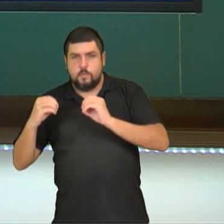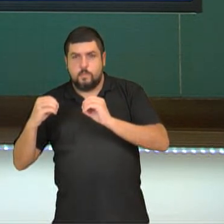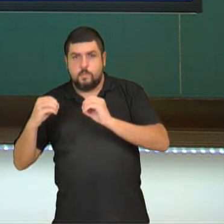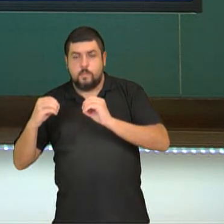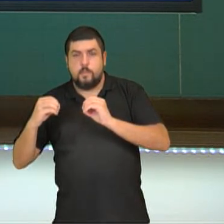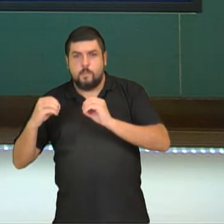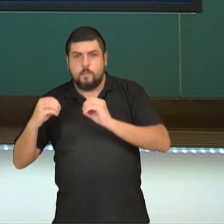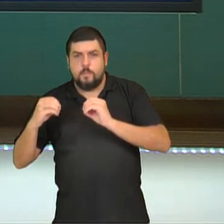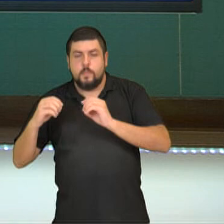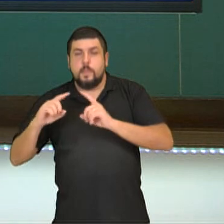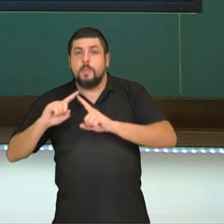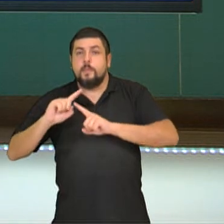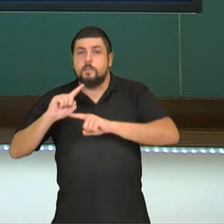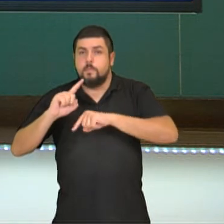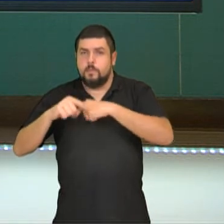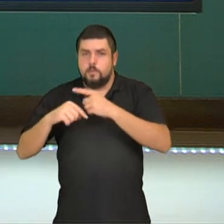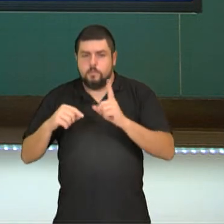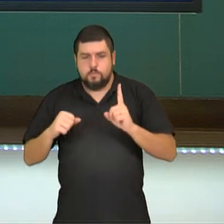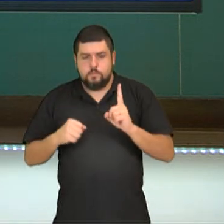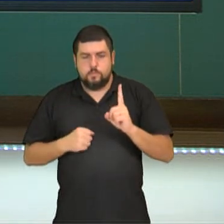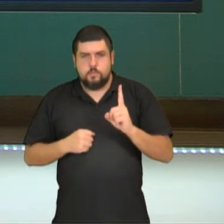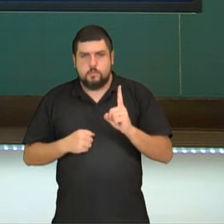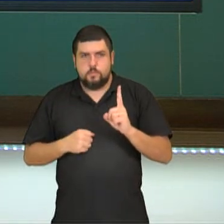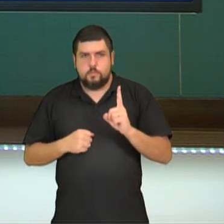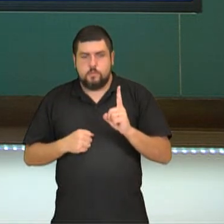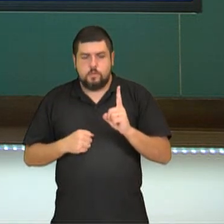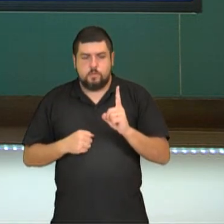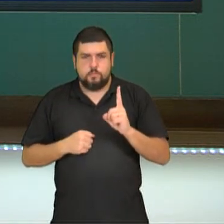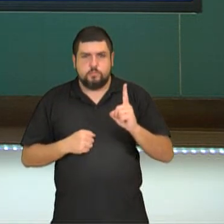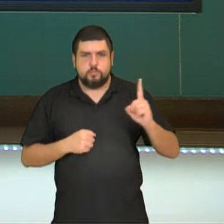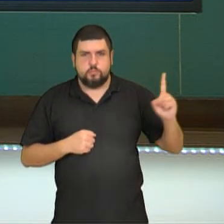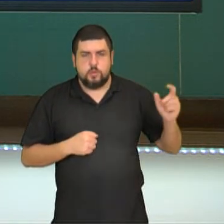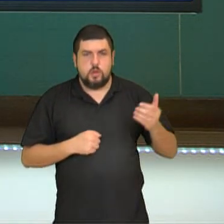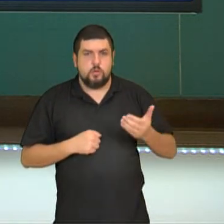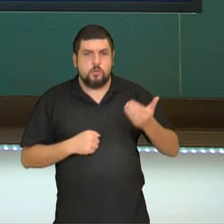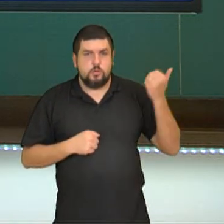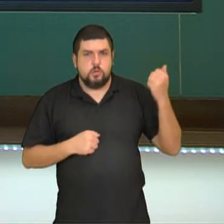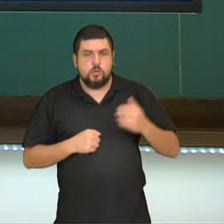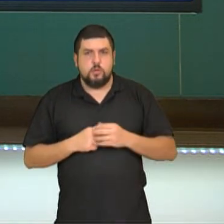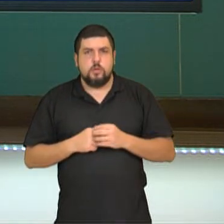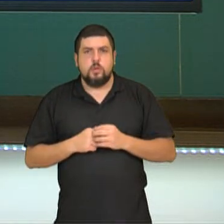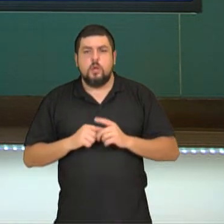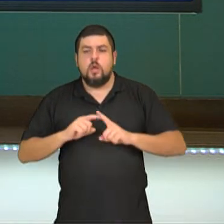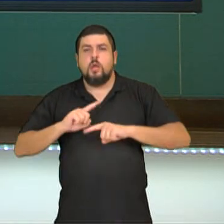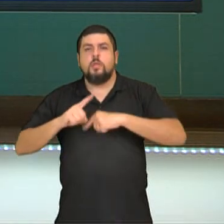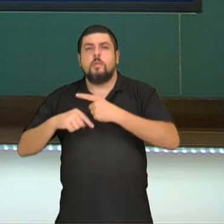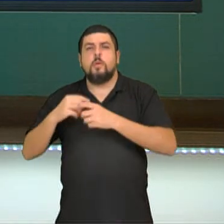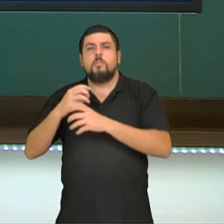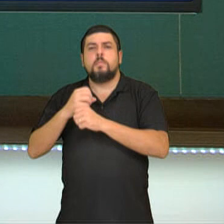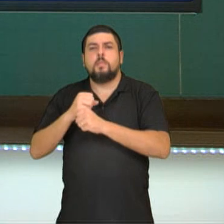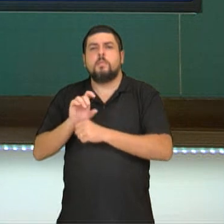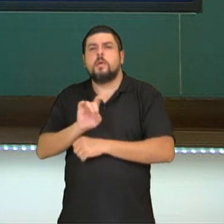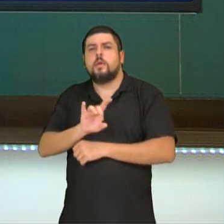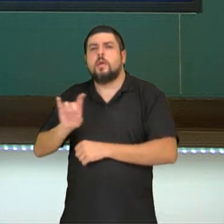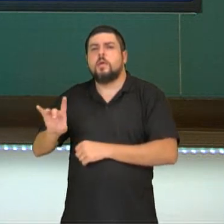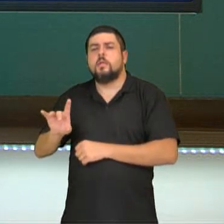outra. E tirar o corpo neutro, o corpo indutor, o corpo negativo, qual vai ser a carga elétrica de cada